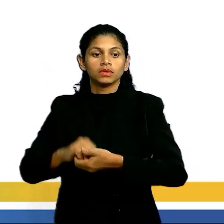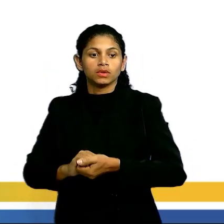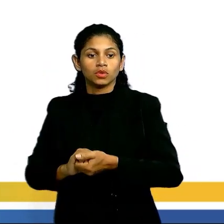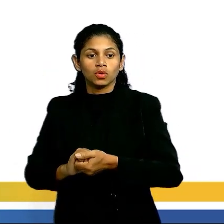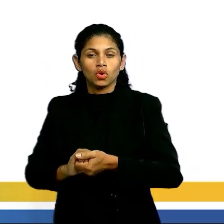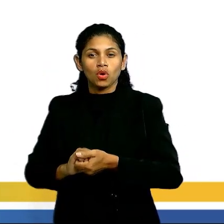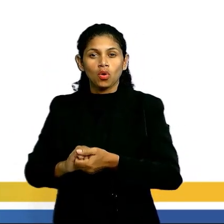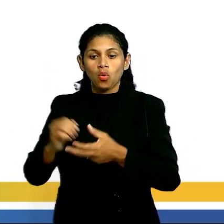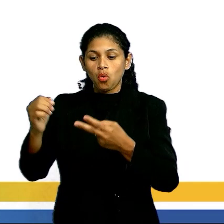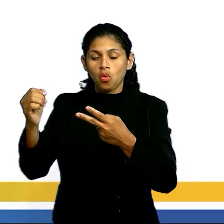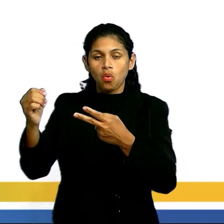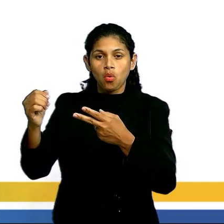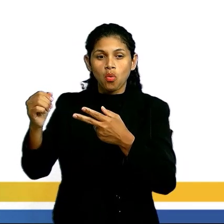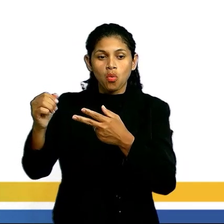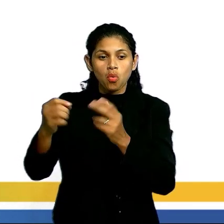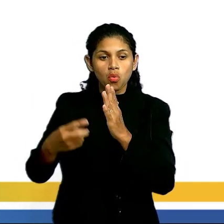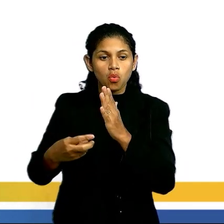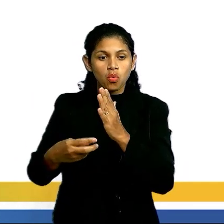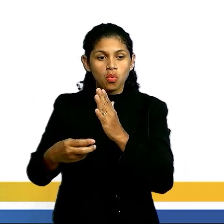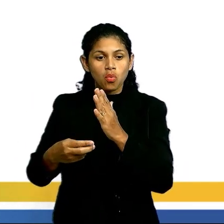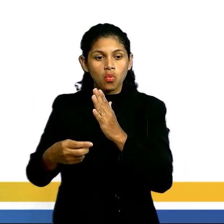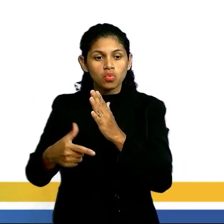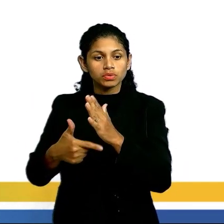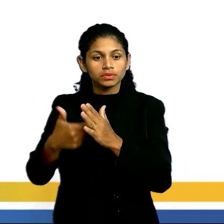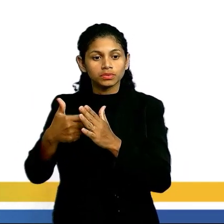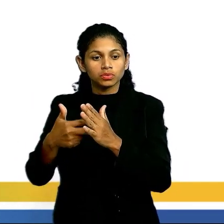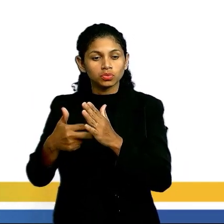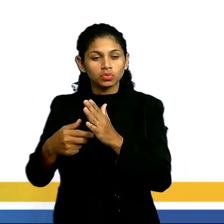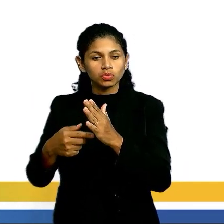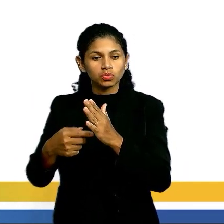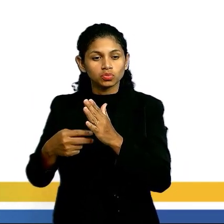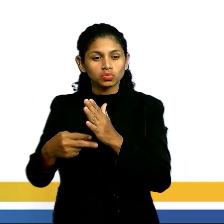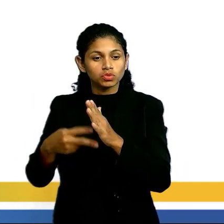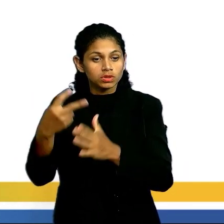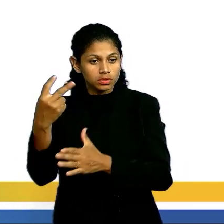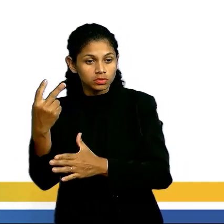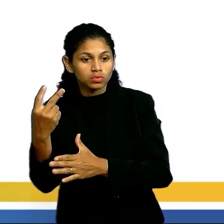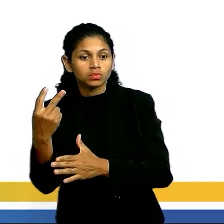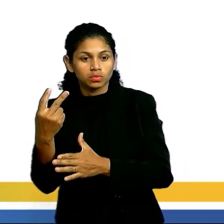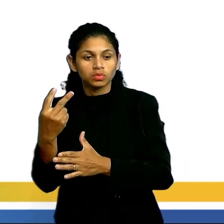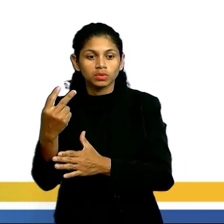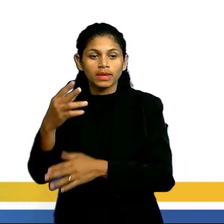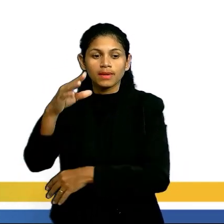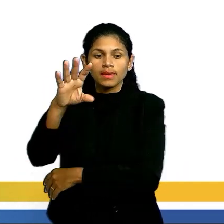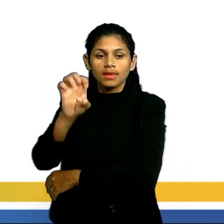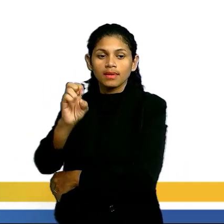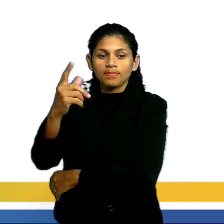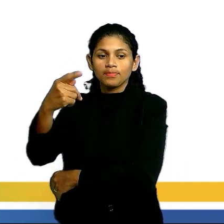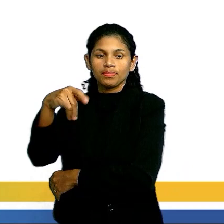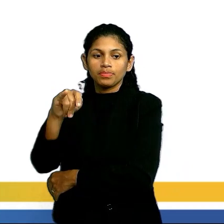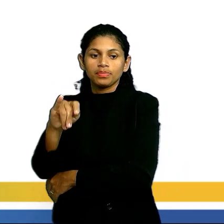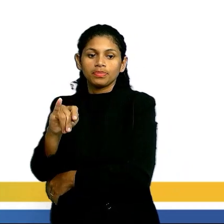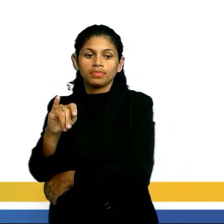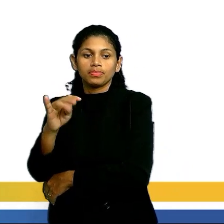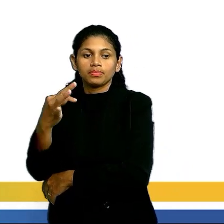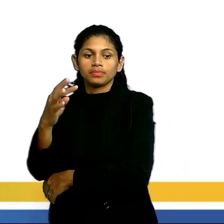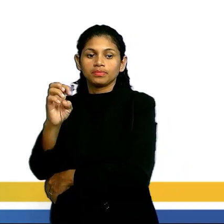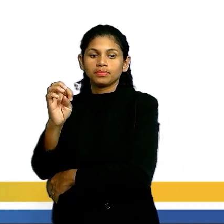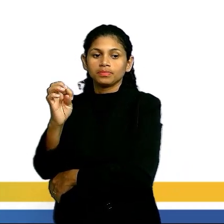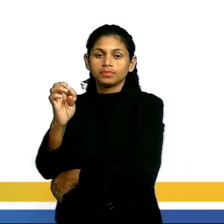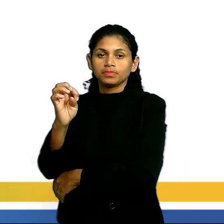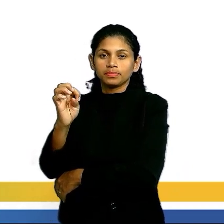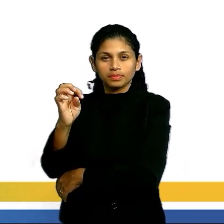o segundo é conhecido como epiteto específico, quer dizer, espécie, tá? Ele é escrito em